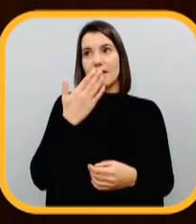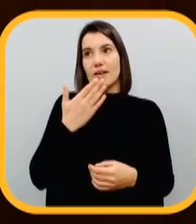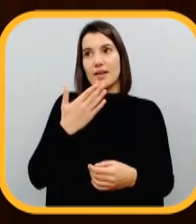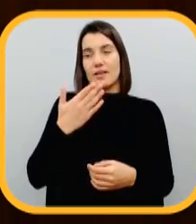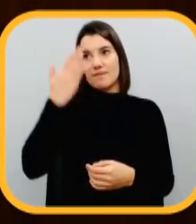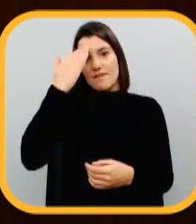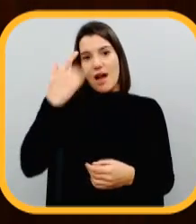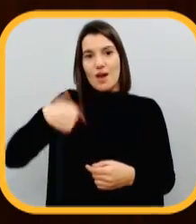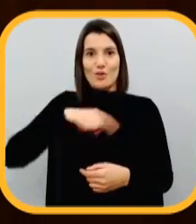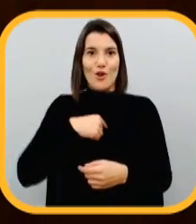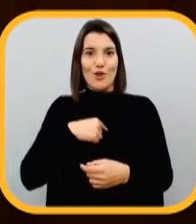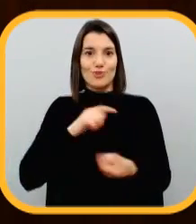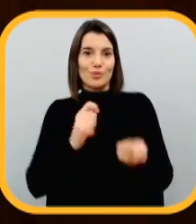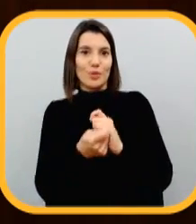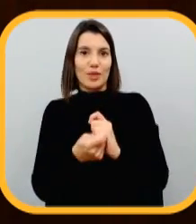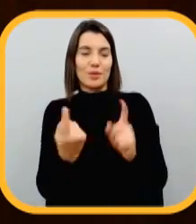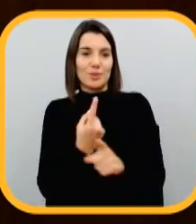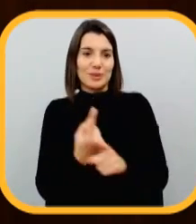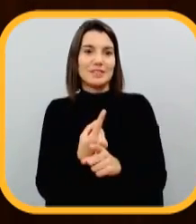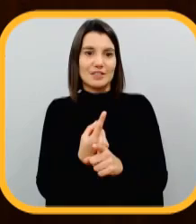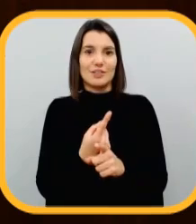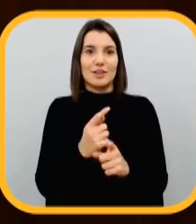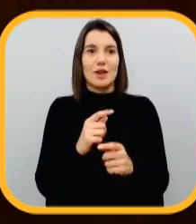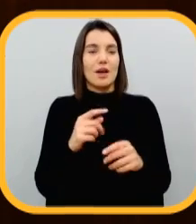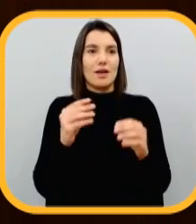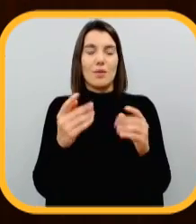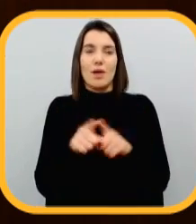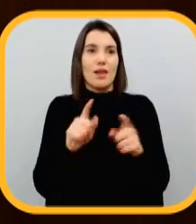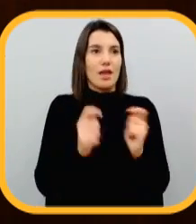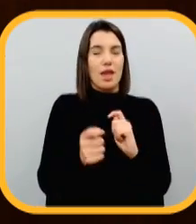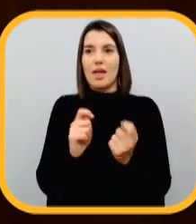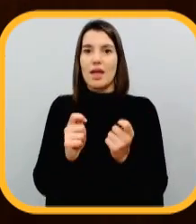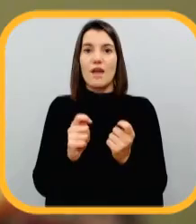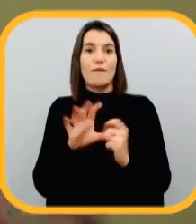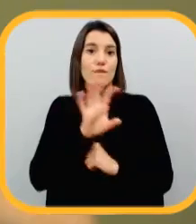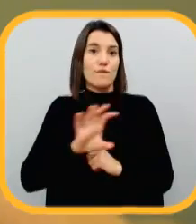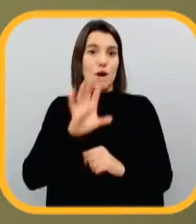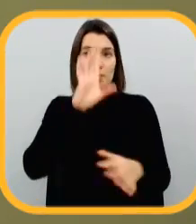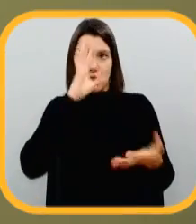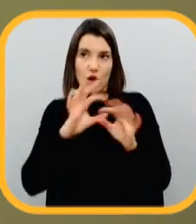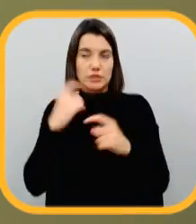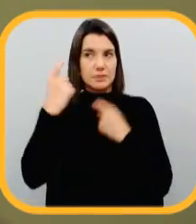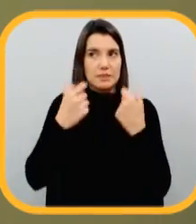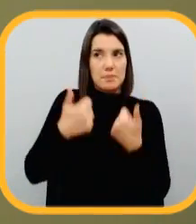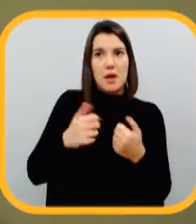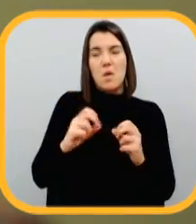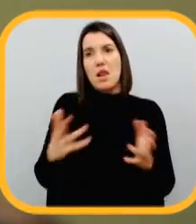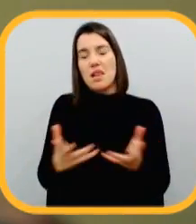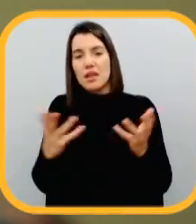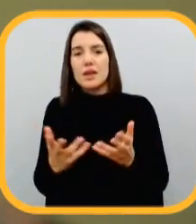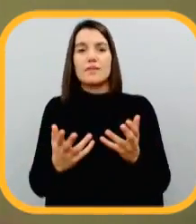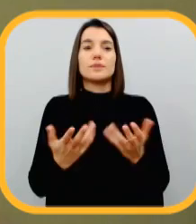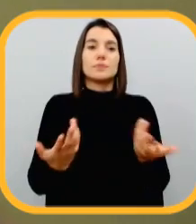pressupõe que nós mudamos de atitudes e depois de comportamentos de formas diferentes, de uma forma mais analítica, mais racional ou de uma forma